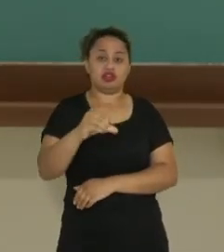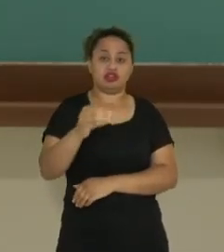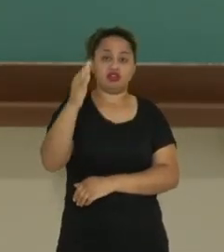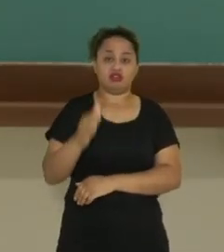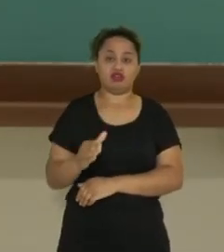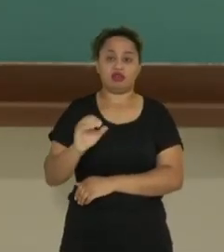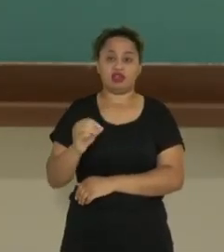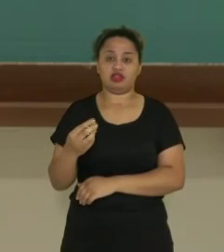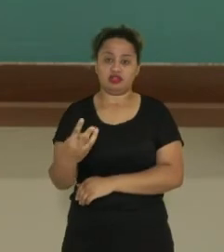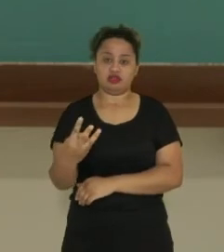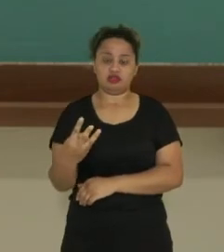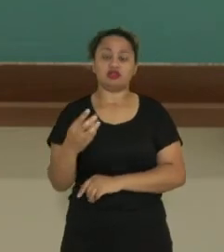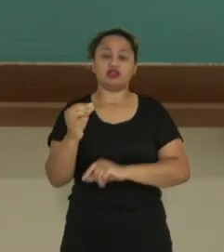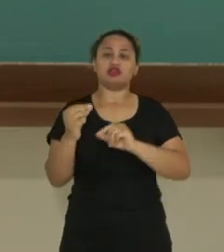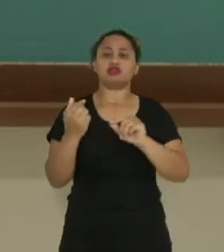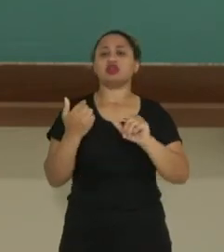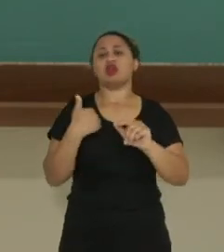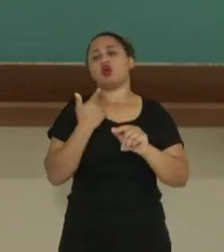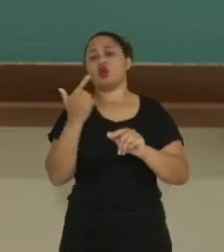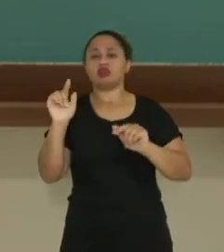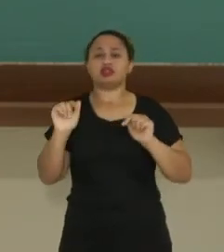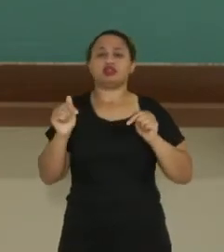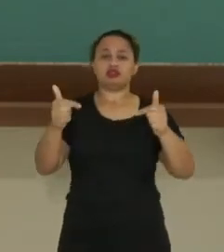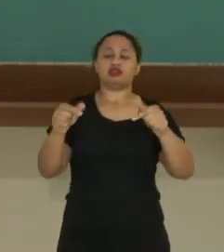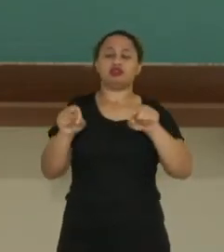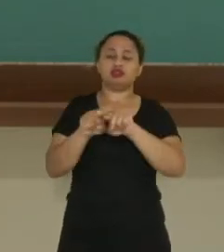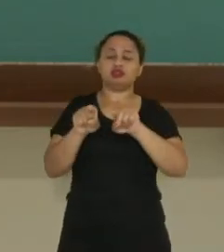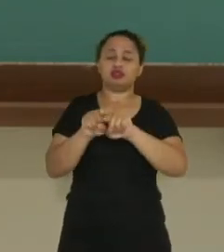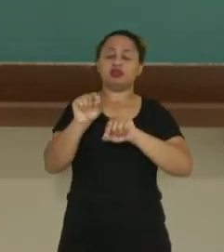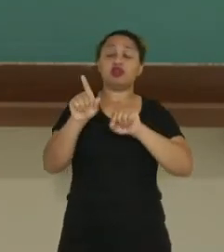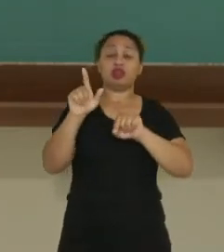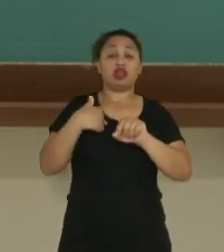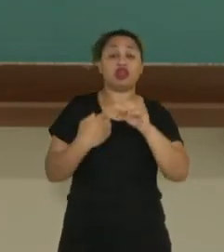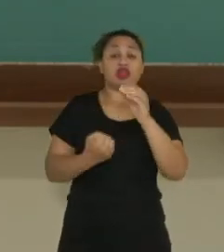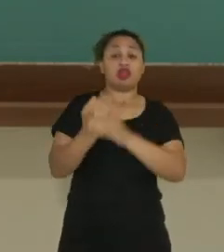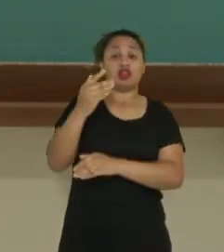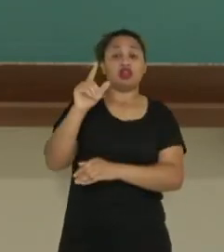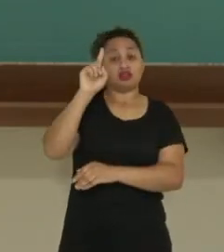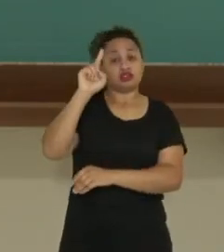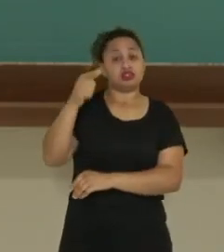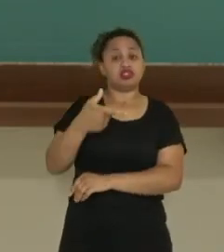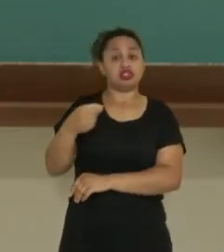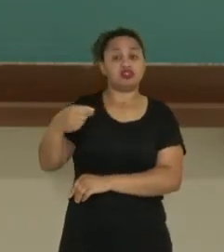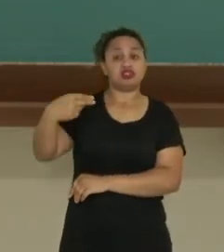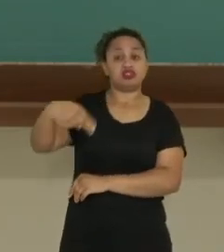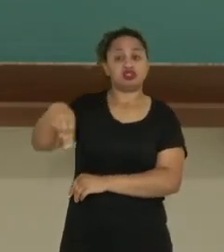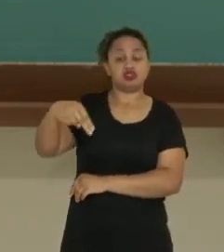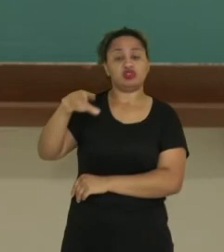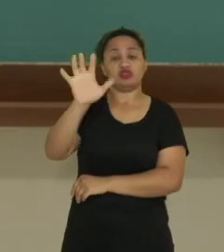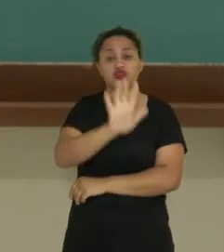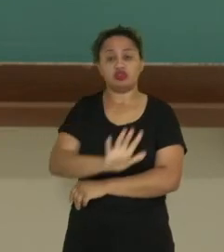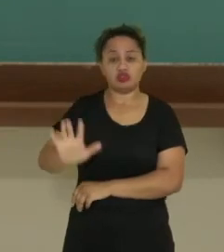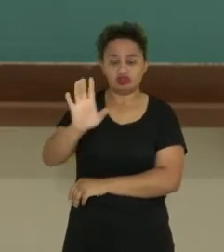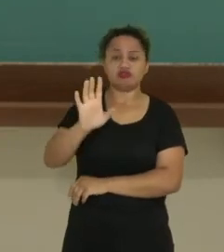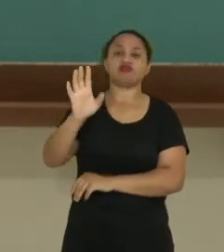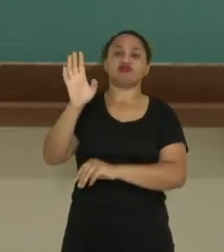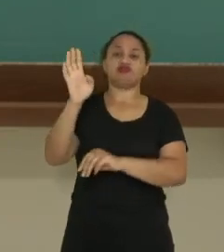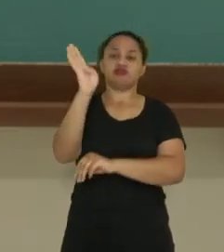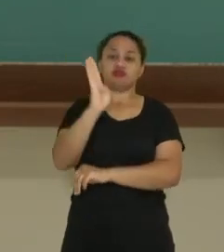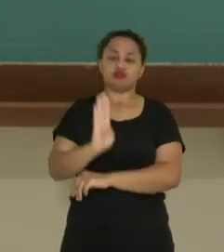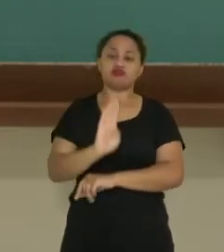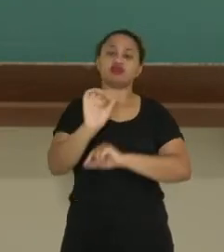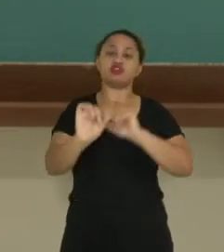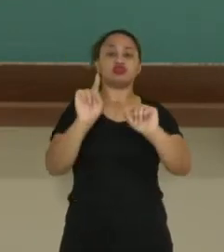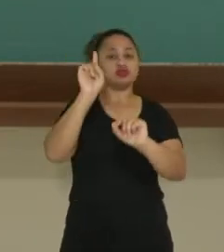10.639/03, que, entre outras medidas, institui o dia 20 de novembro em todo o território nacional como